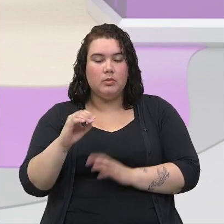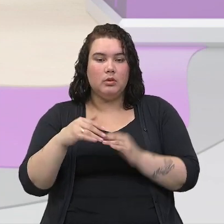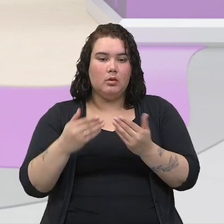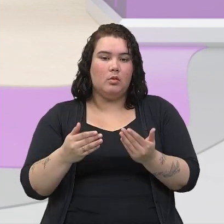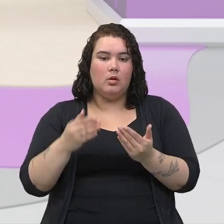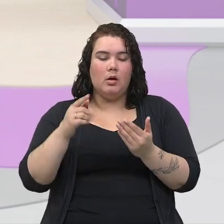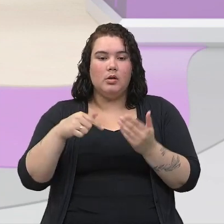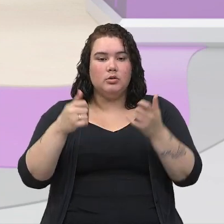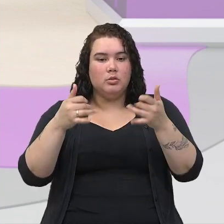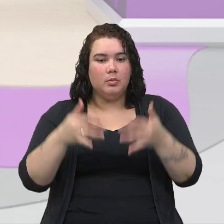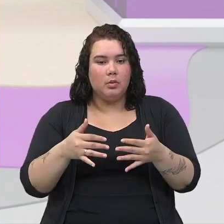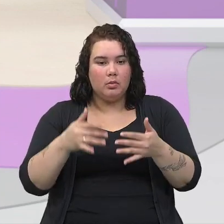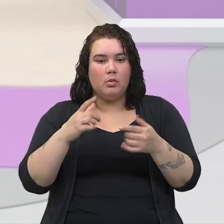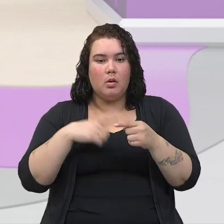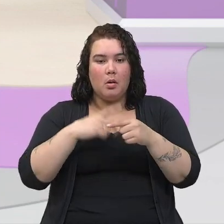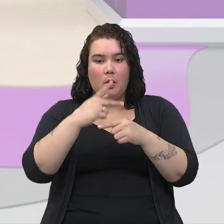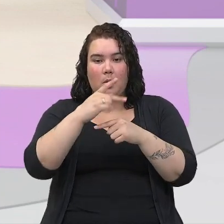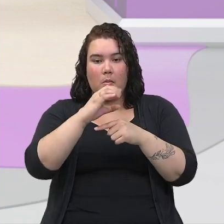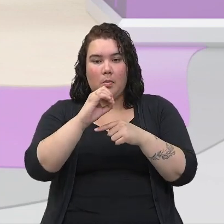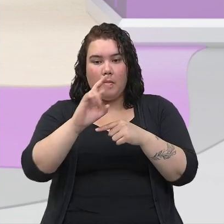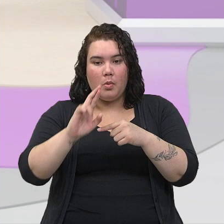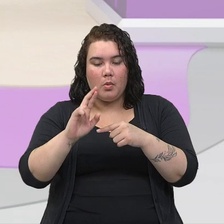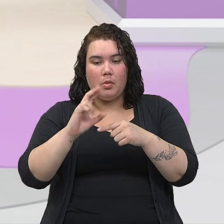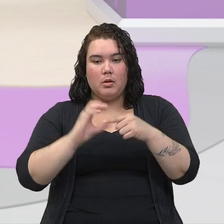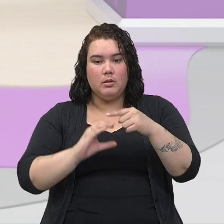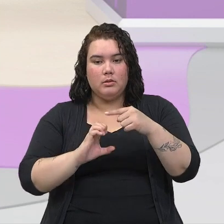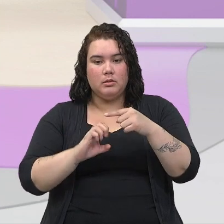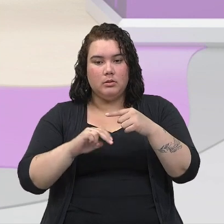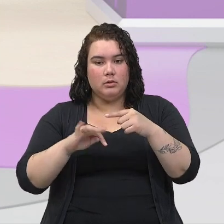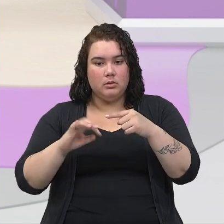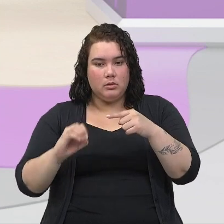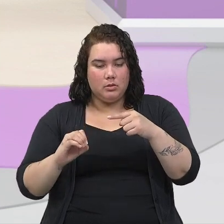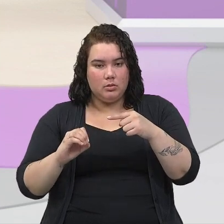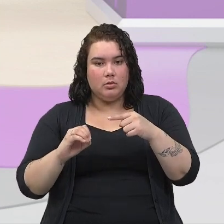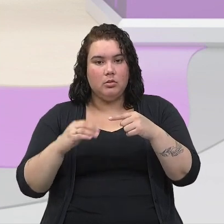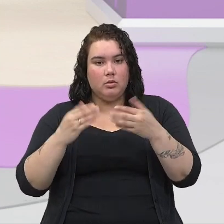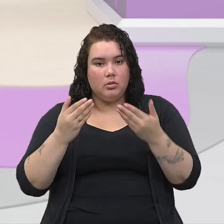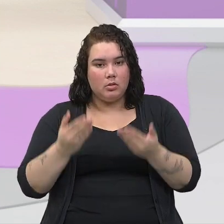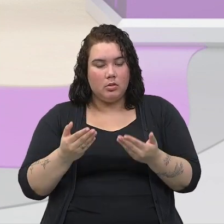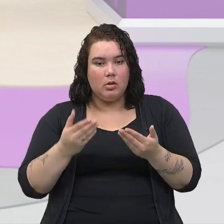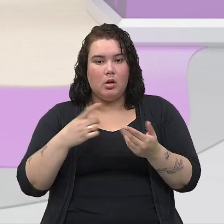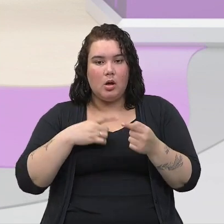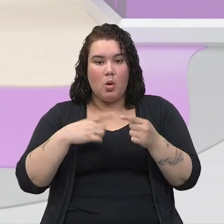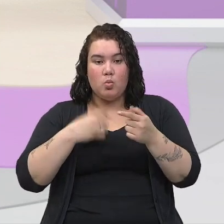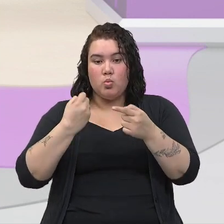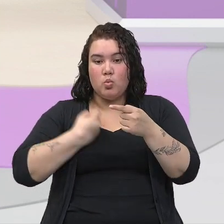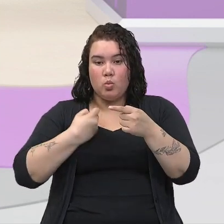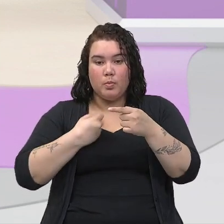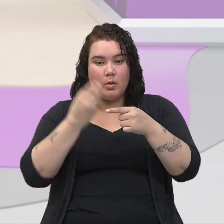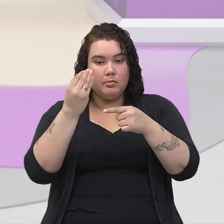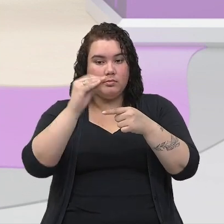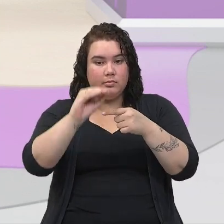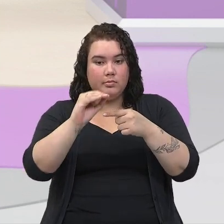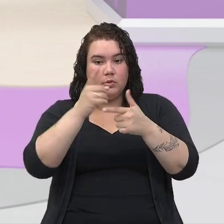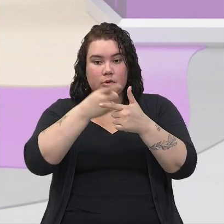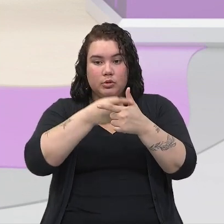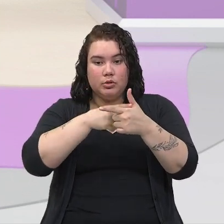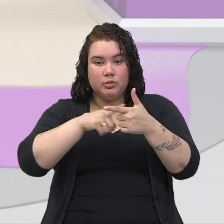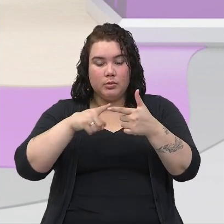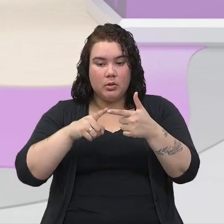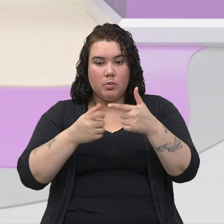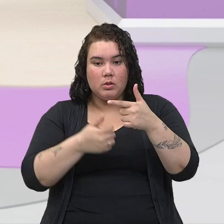palavra por barra cento, por cento, né? Um número dividido por 100. A barra é de divisão.